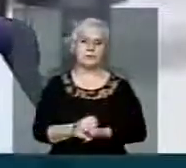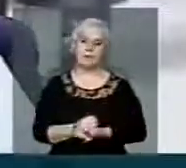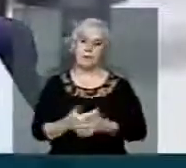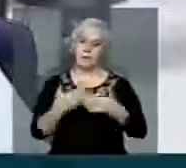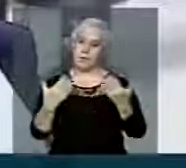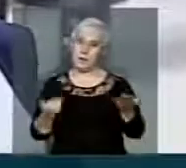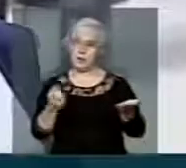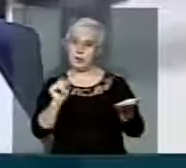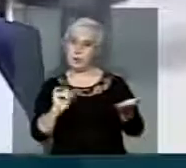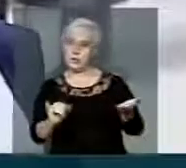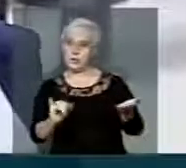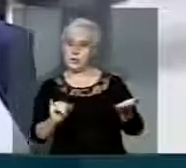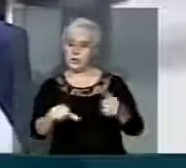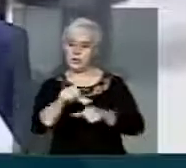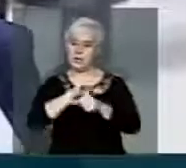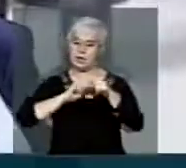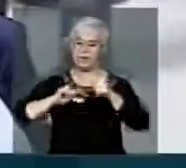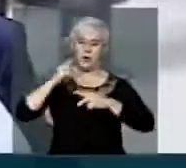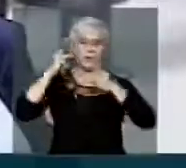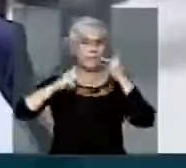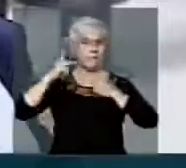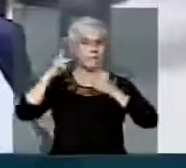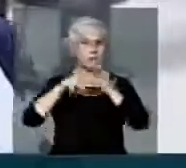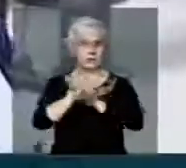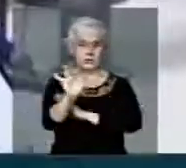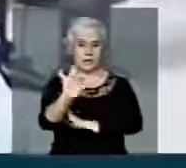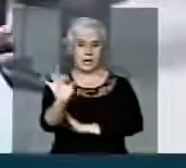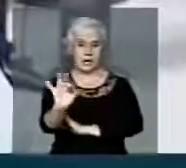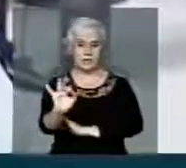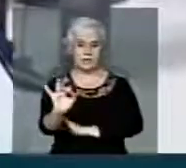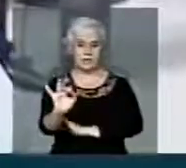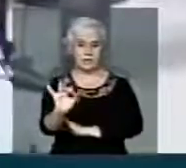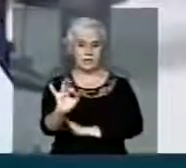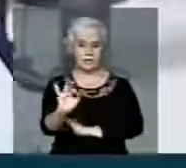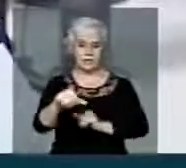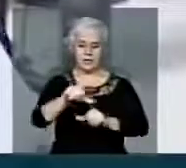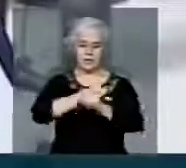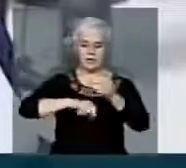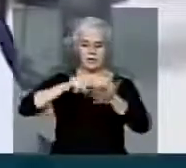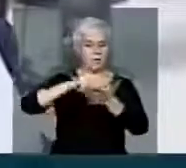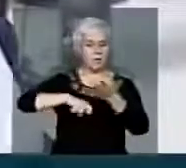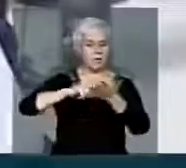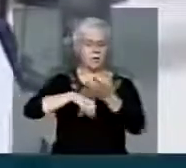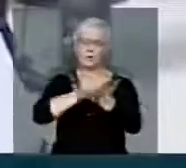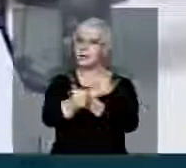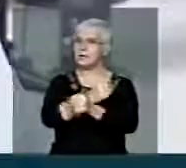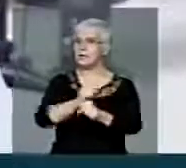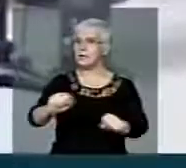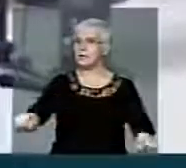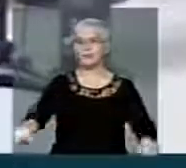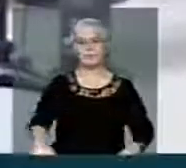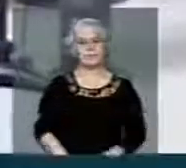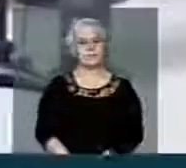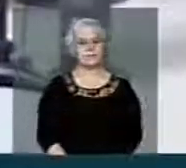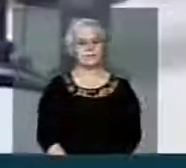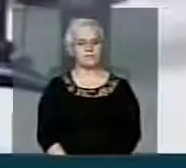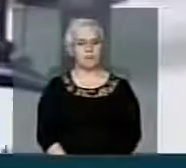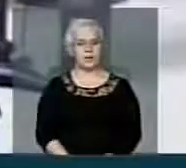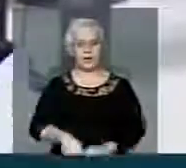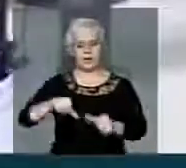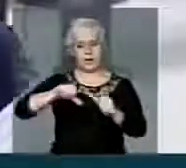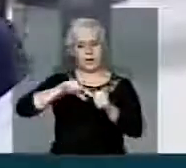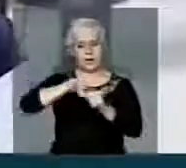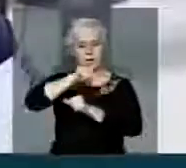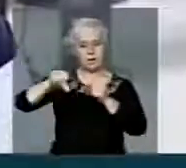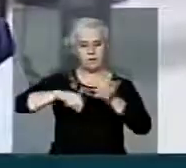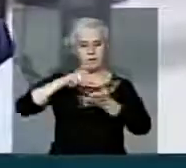se não houver a reforma política, reforma tributária é impossível acontecer. A reforma